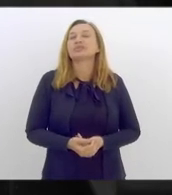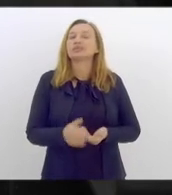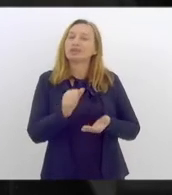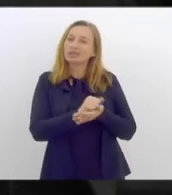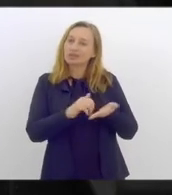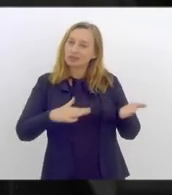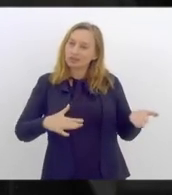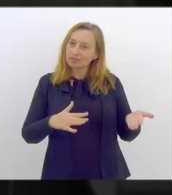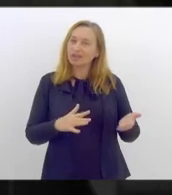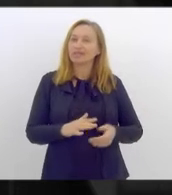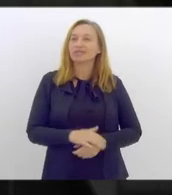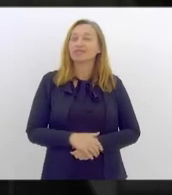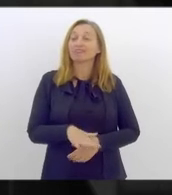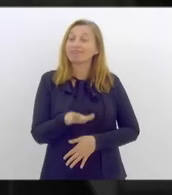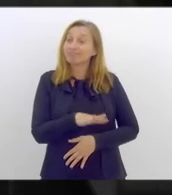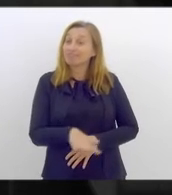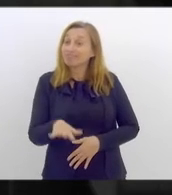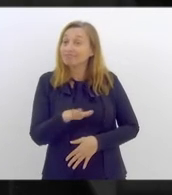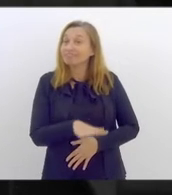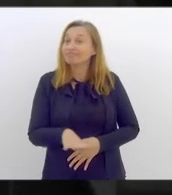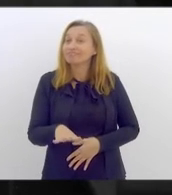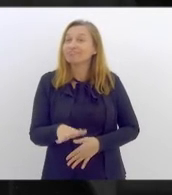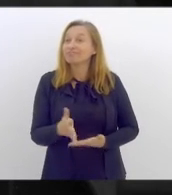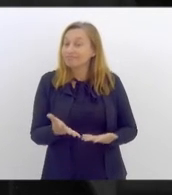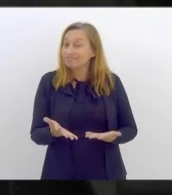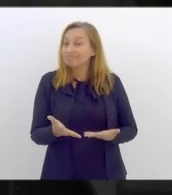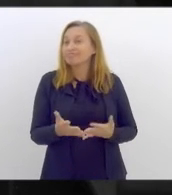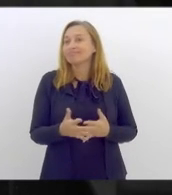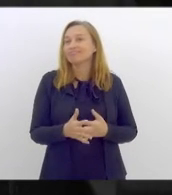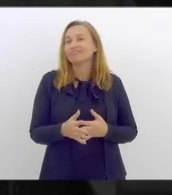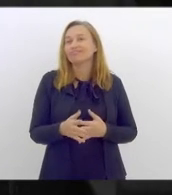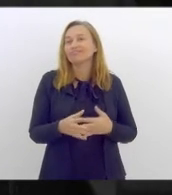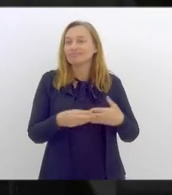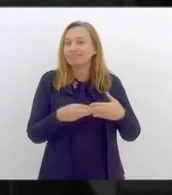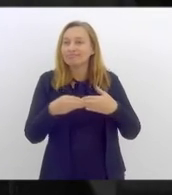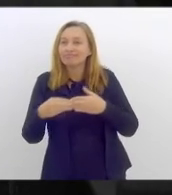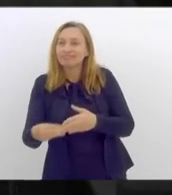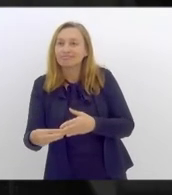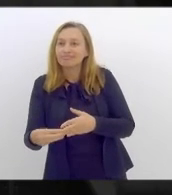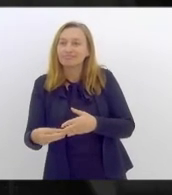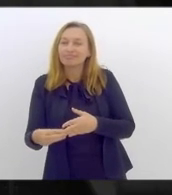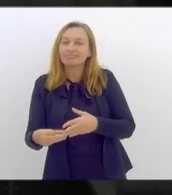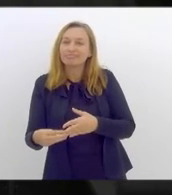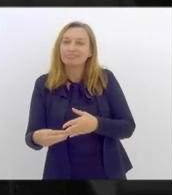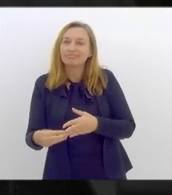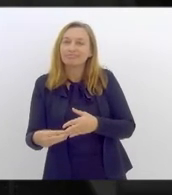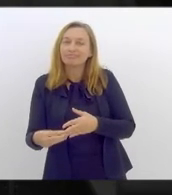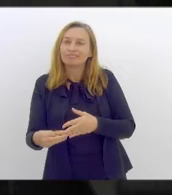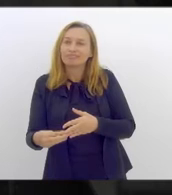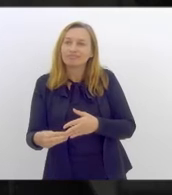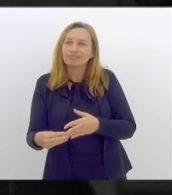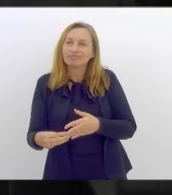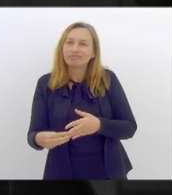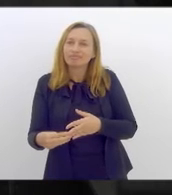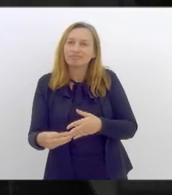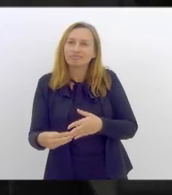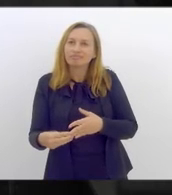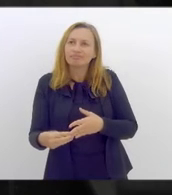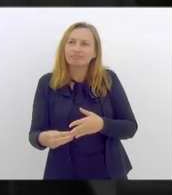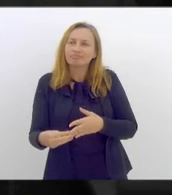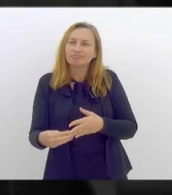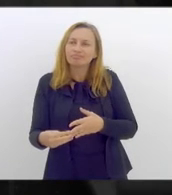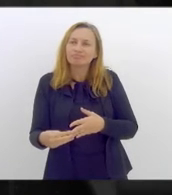atividades as crianças tivessem sido levadas a andar com simulacro de fuzis né